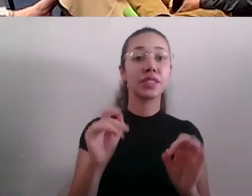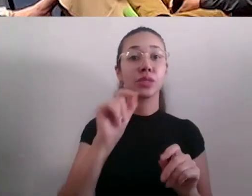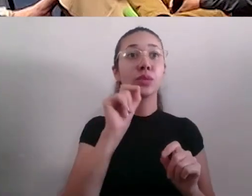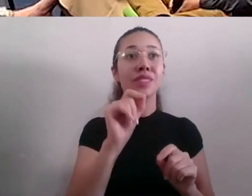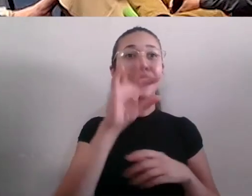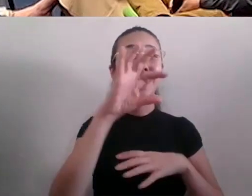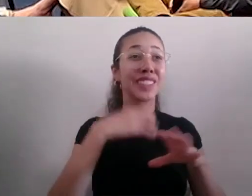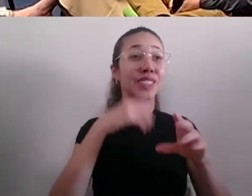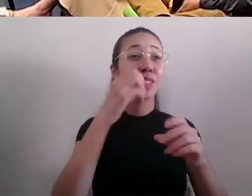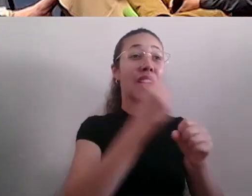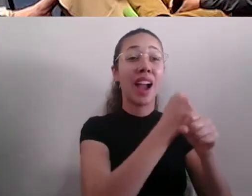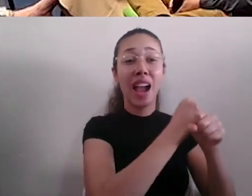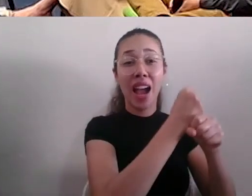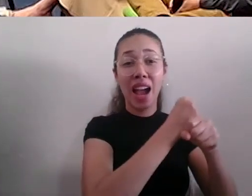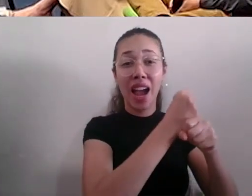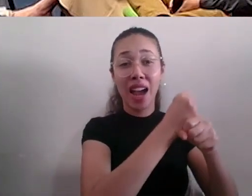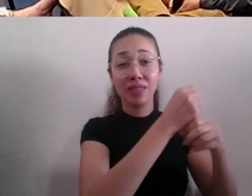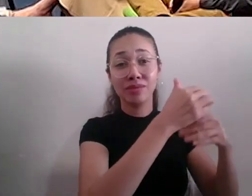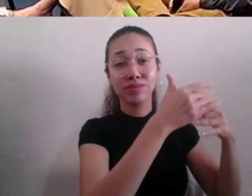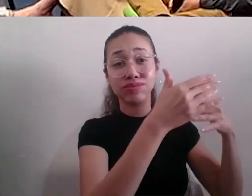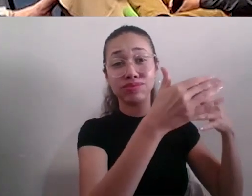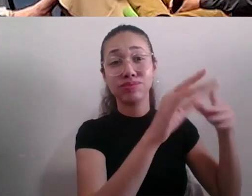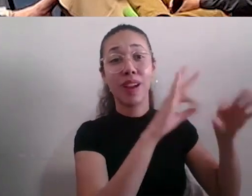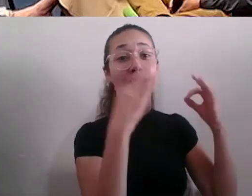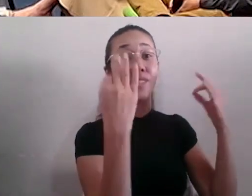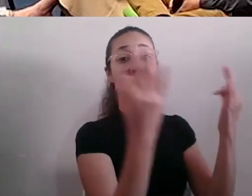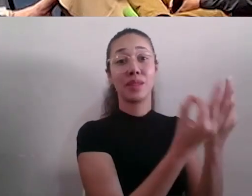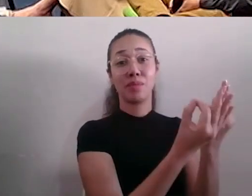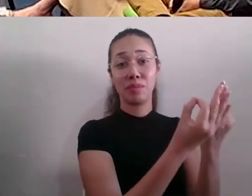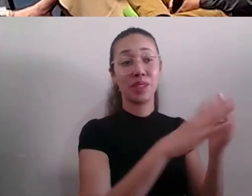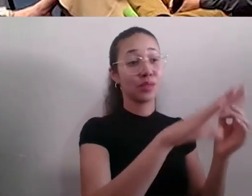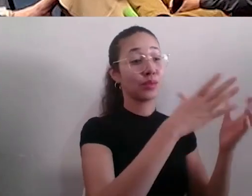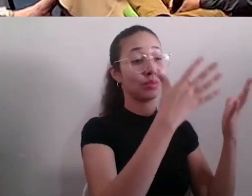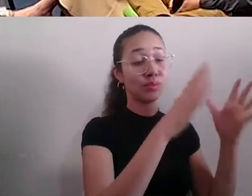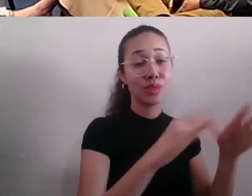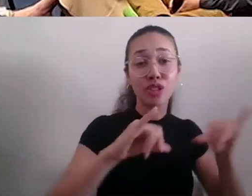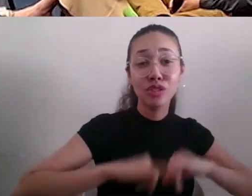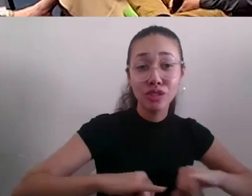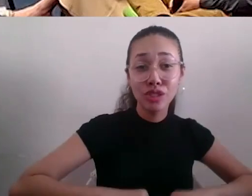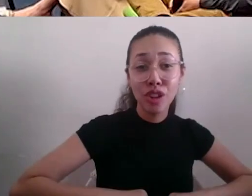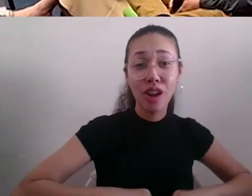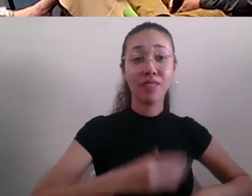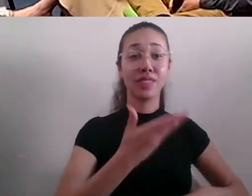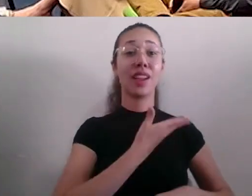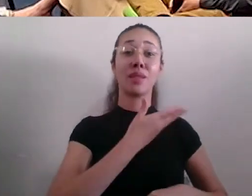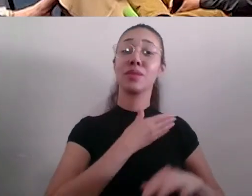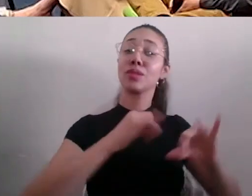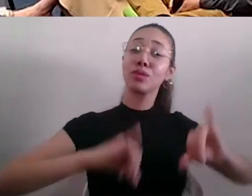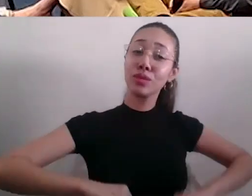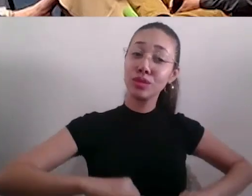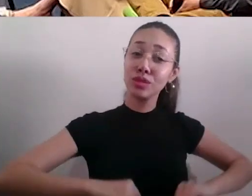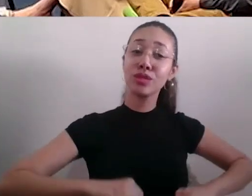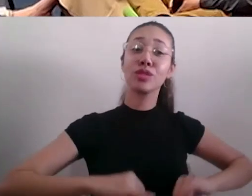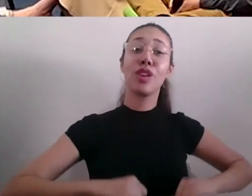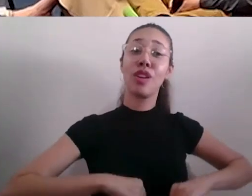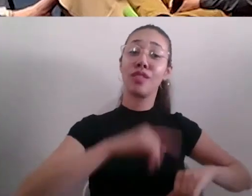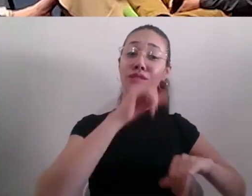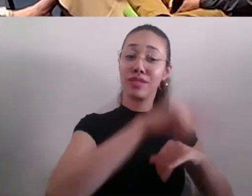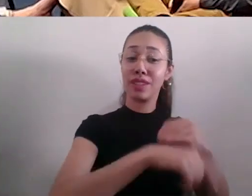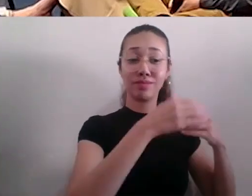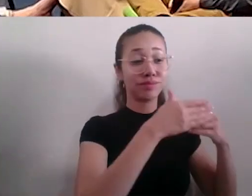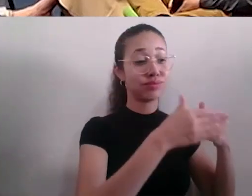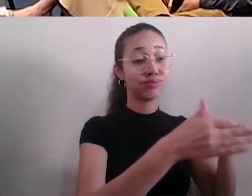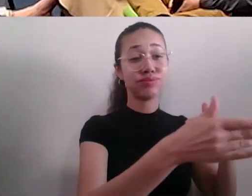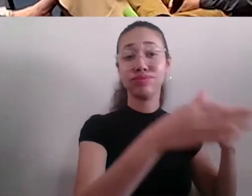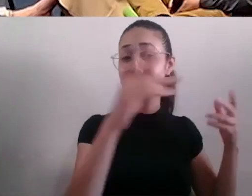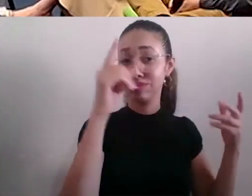décadas que isso tem para todo mundo no entorno, a família, os amigos. É um trauma realmente muito, muito, muito, muito